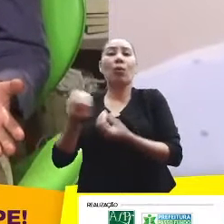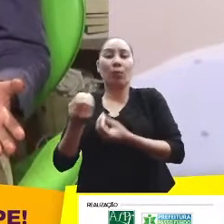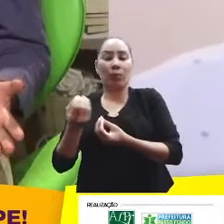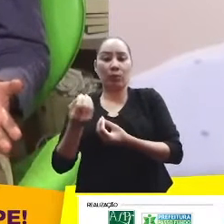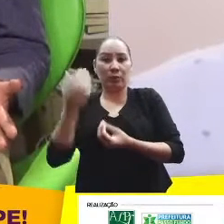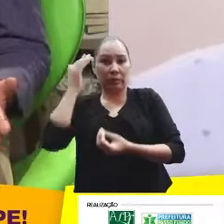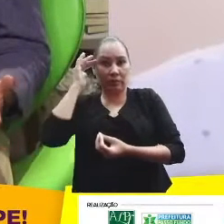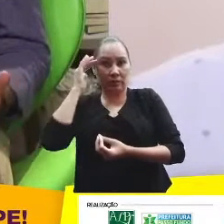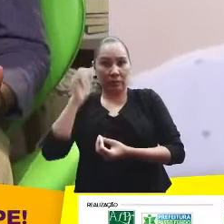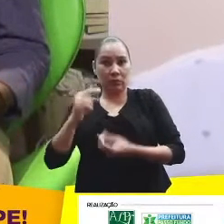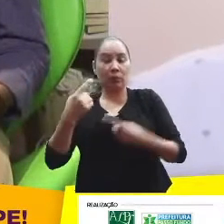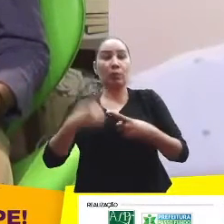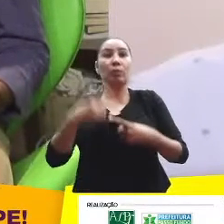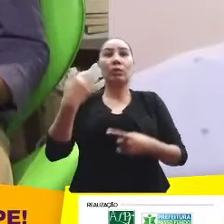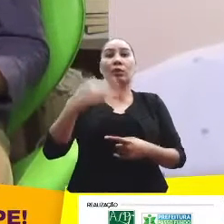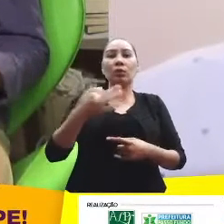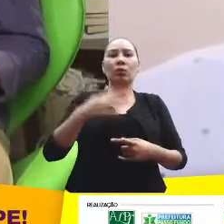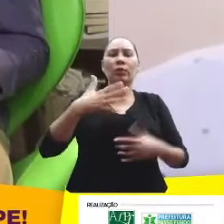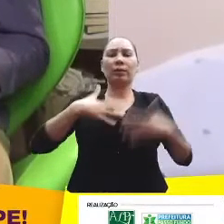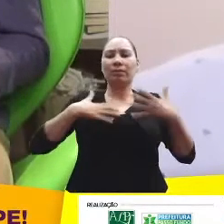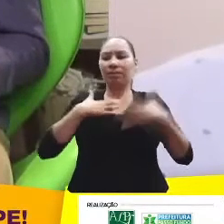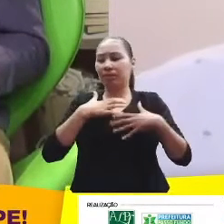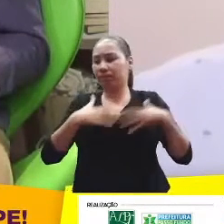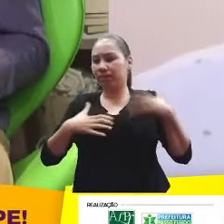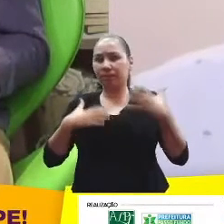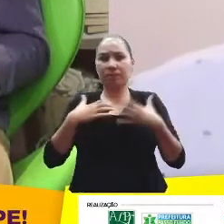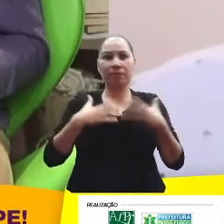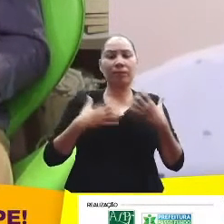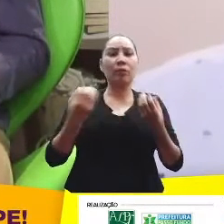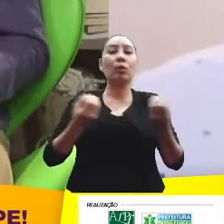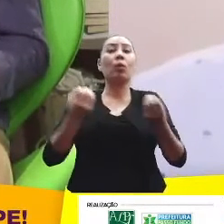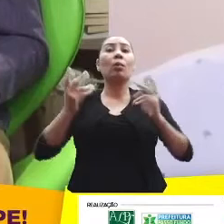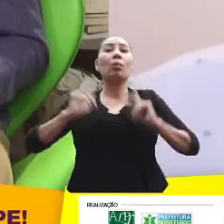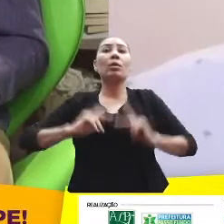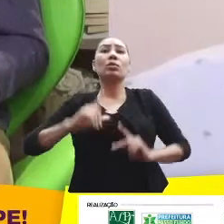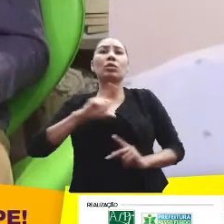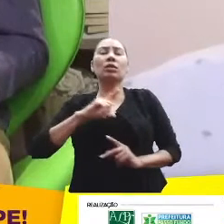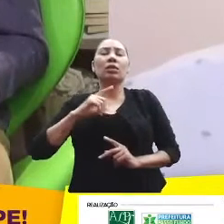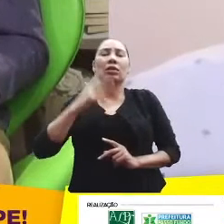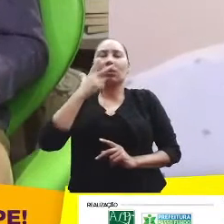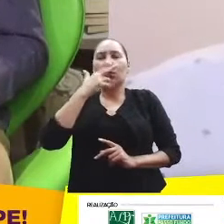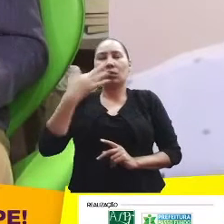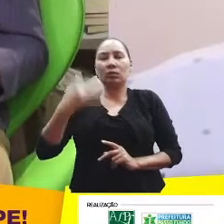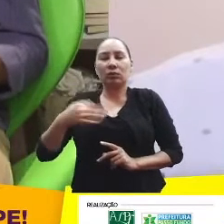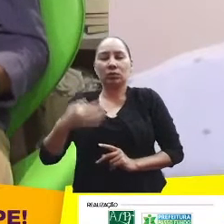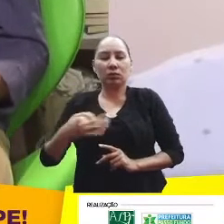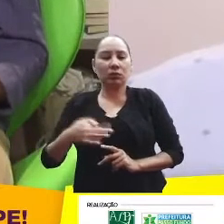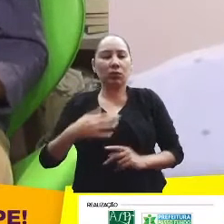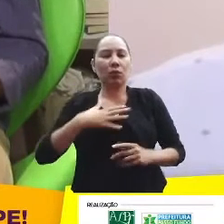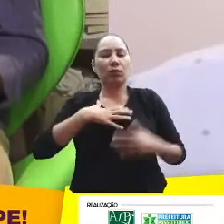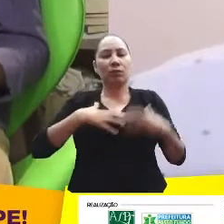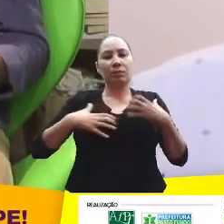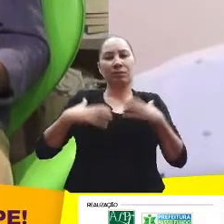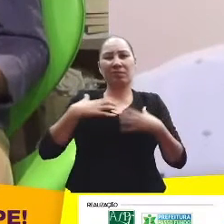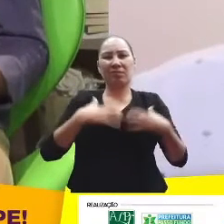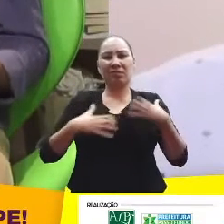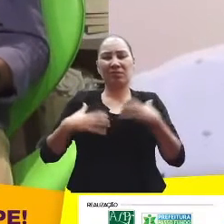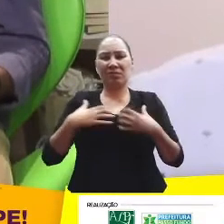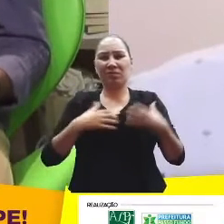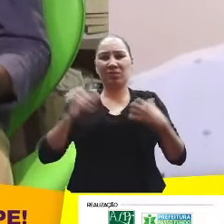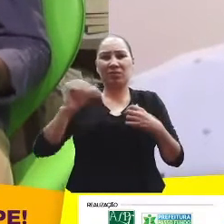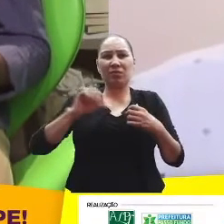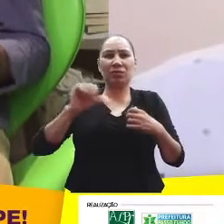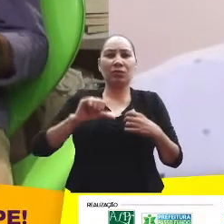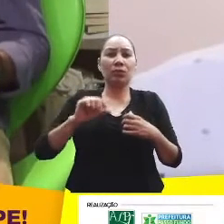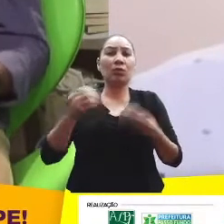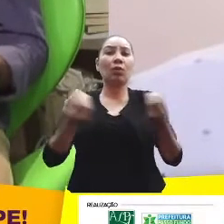aflição. Digamos assim, como é que alguém que está passando por uma dor terrível pode compreender que aquilo tem um